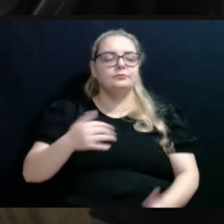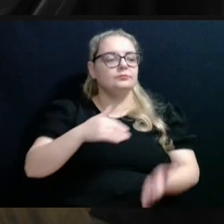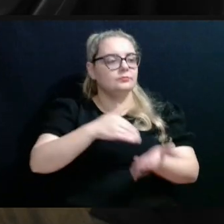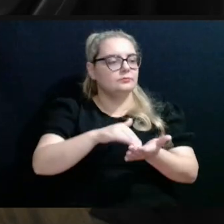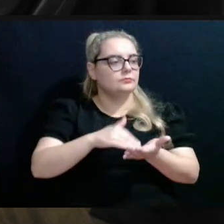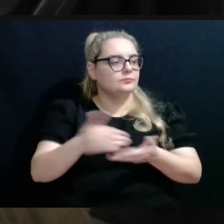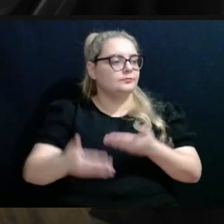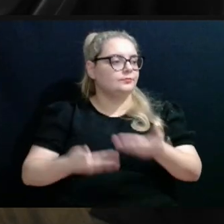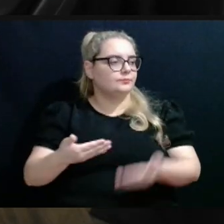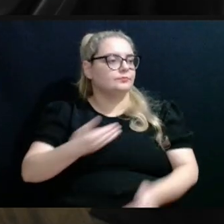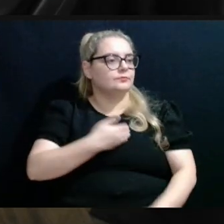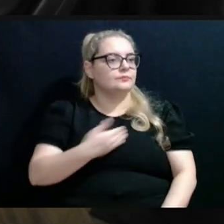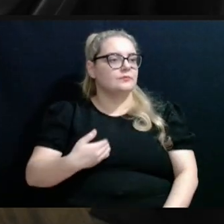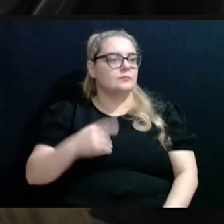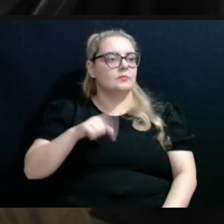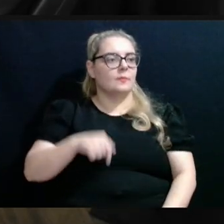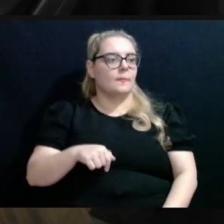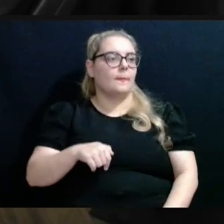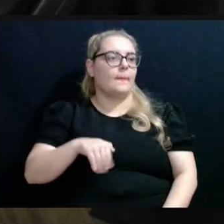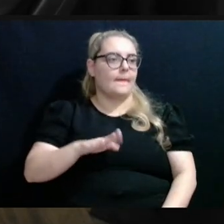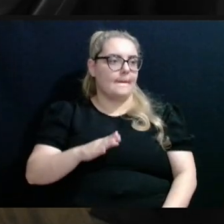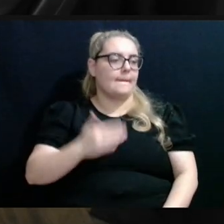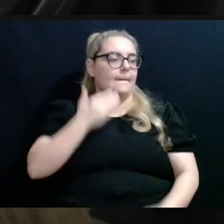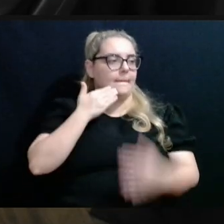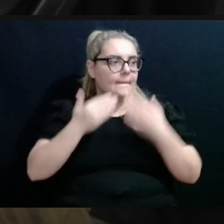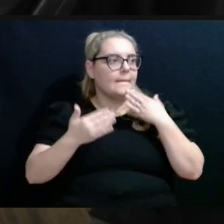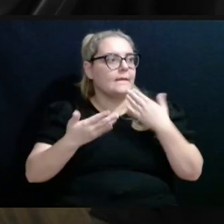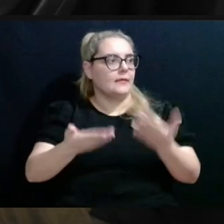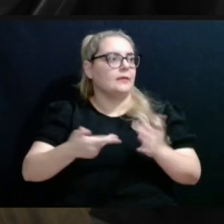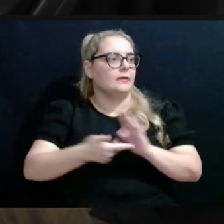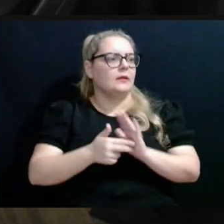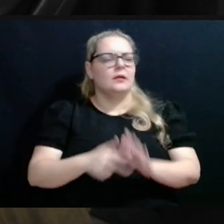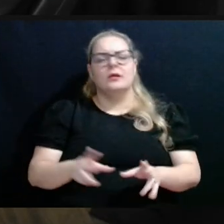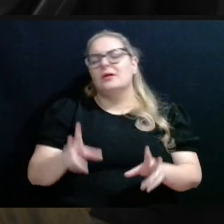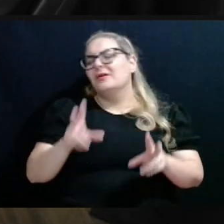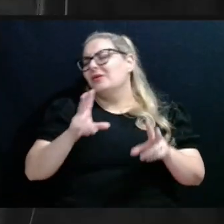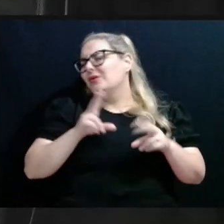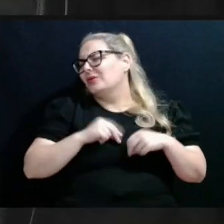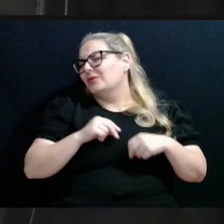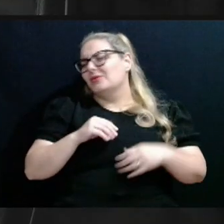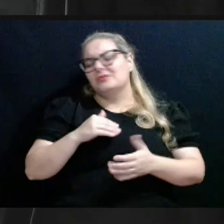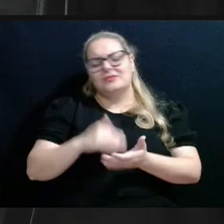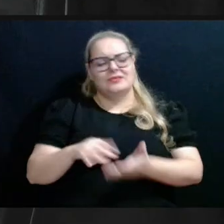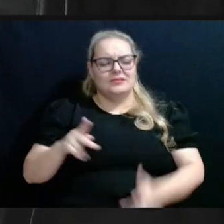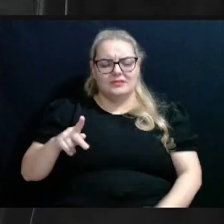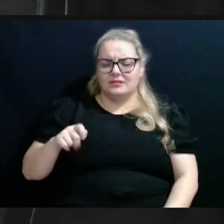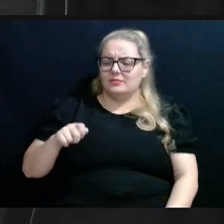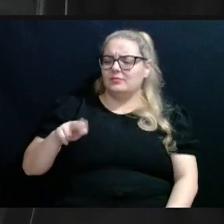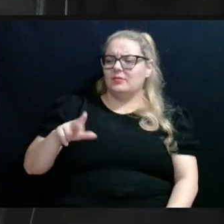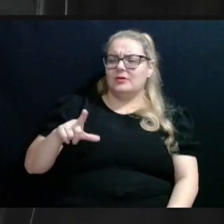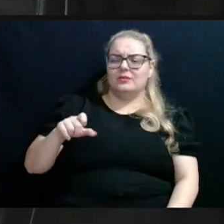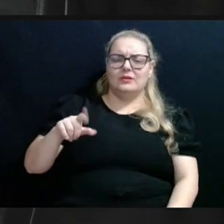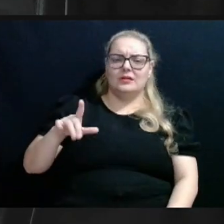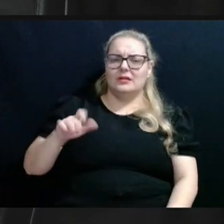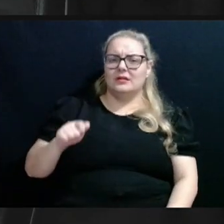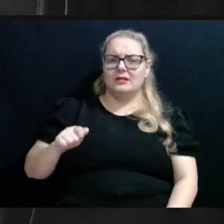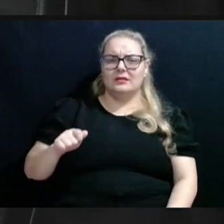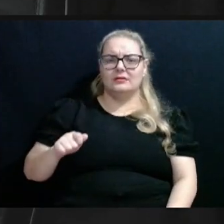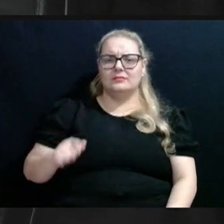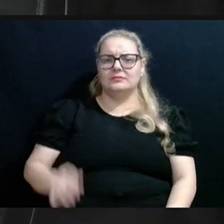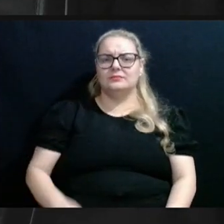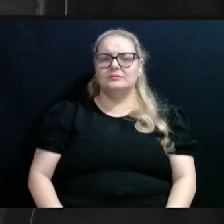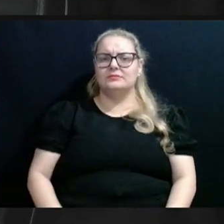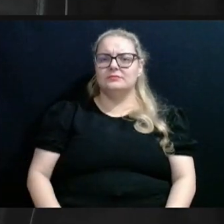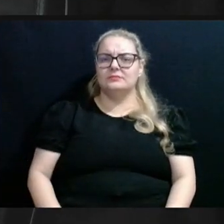Públicos acaba sendo uma das mais demandadas nesse sentido, né? Muito, o secretário Paulela, a Coar